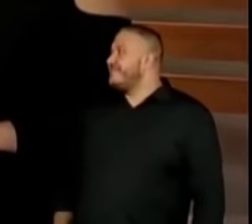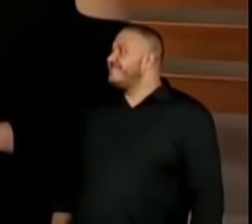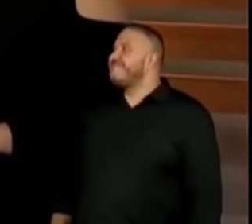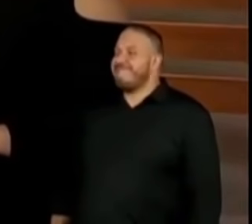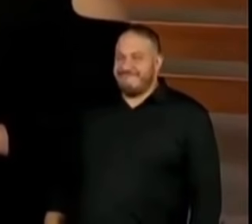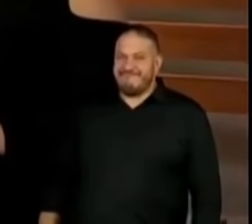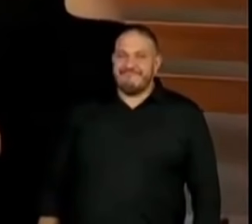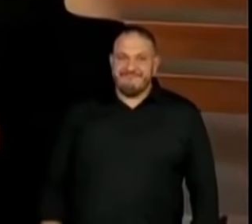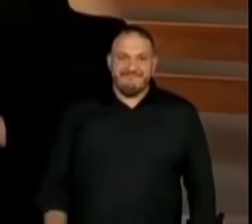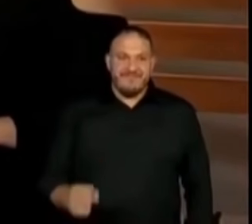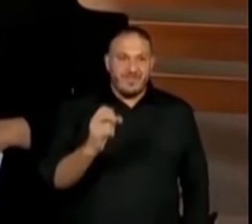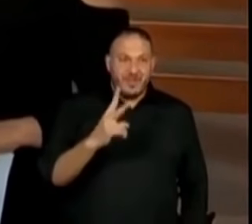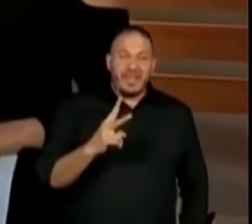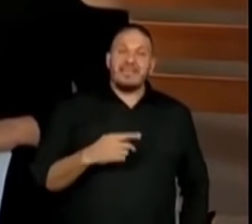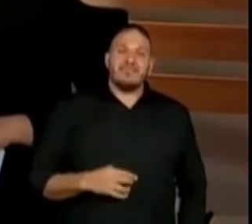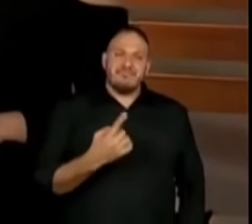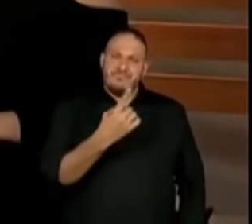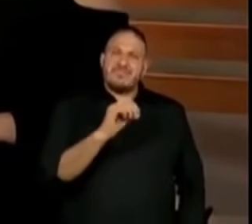R$ 103,50, ok?